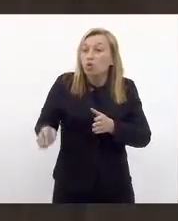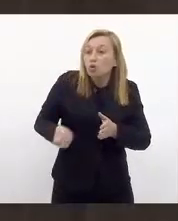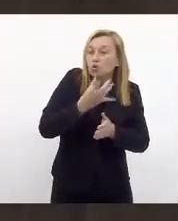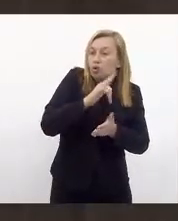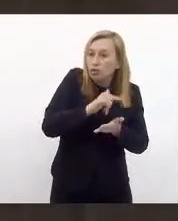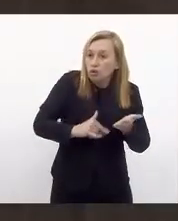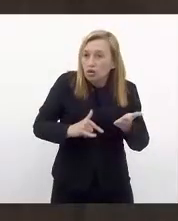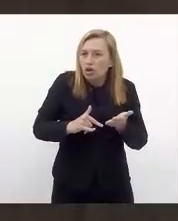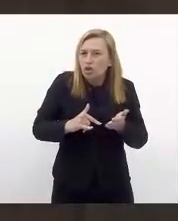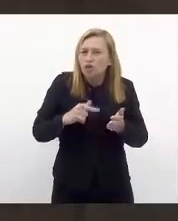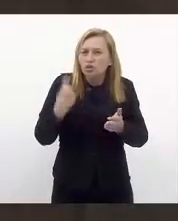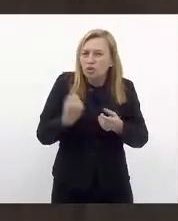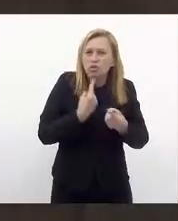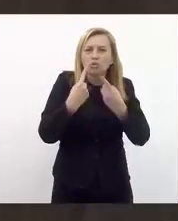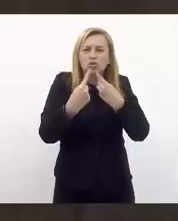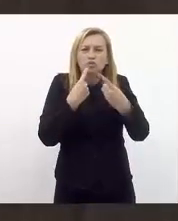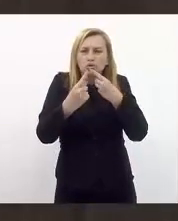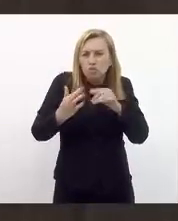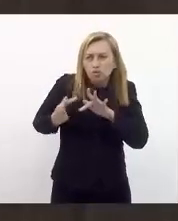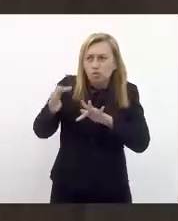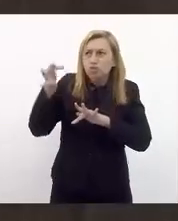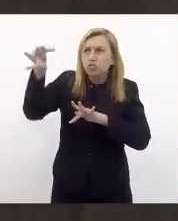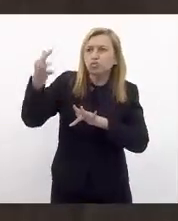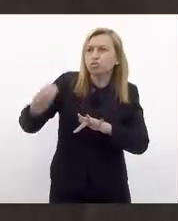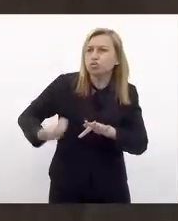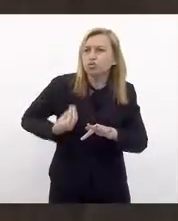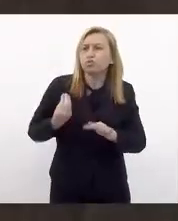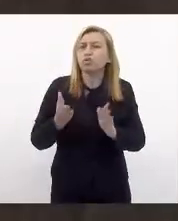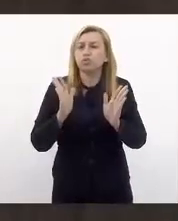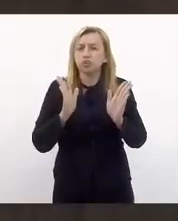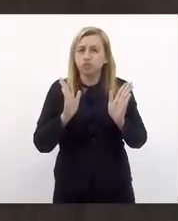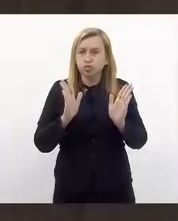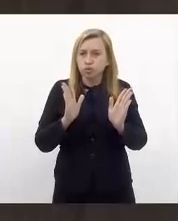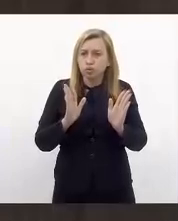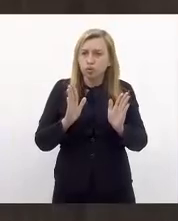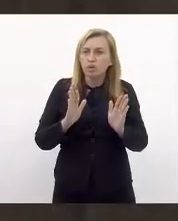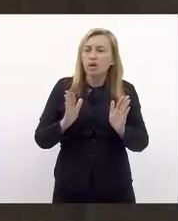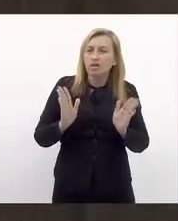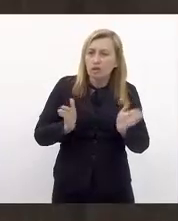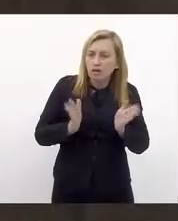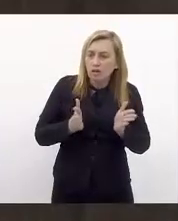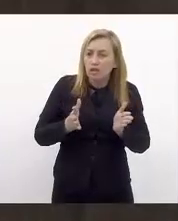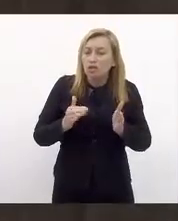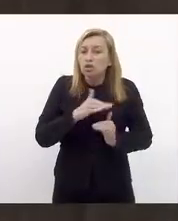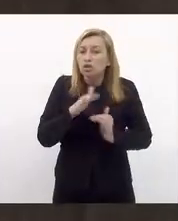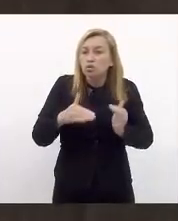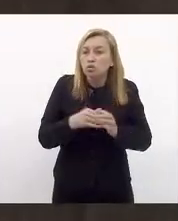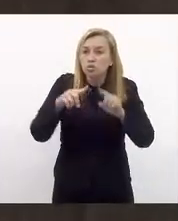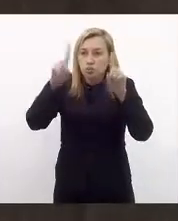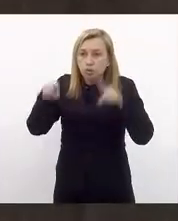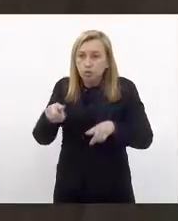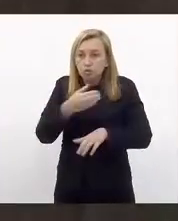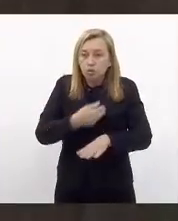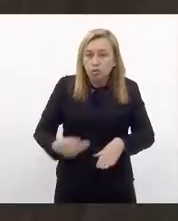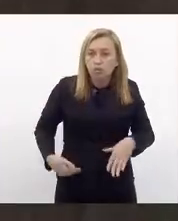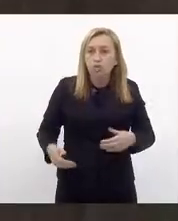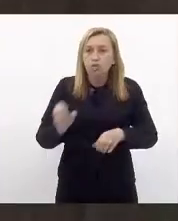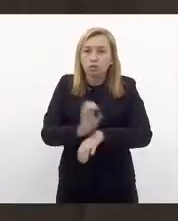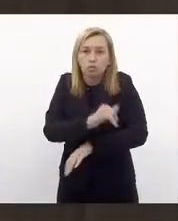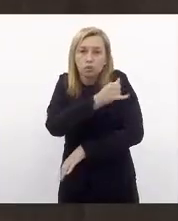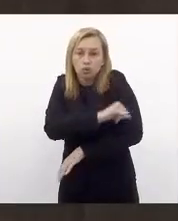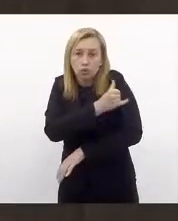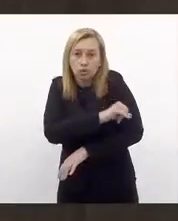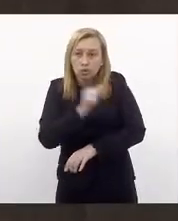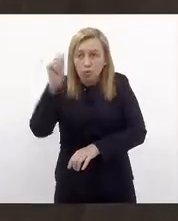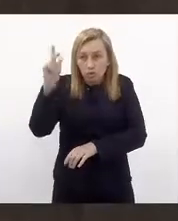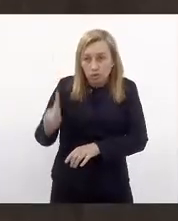estamos discutindo a vida futura e atual de todos os servidores do sistema aposentados e pensionistas de Janeiro